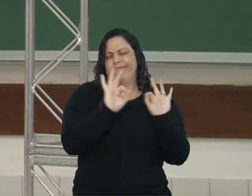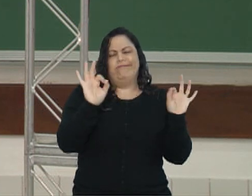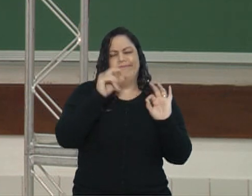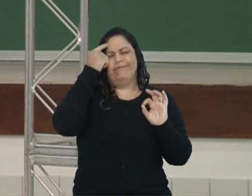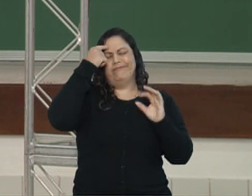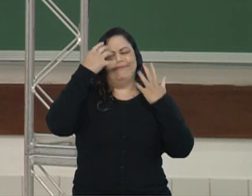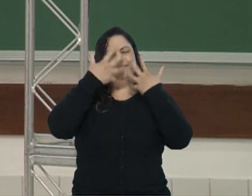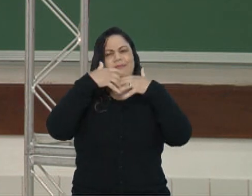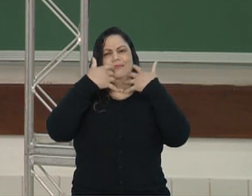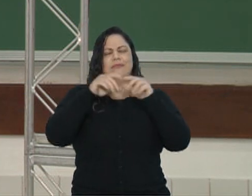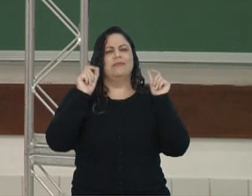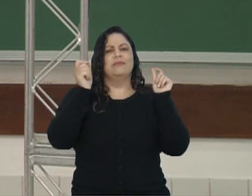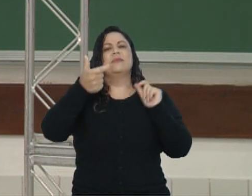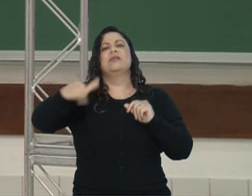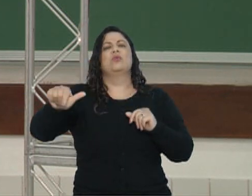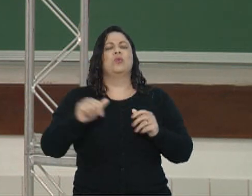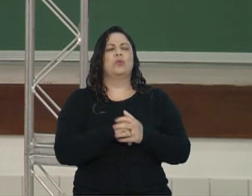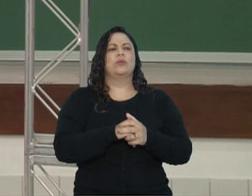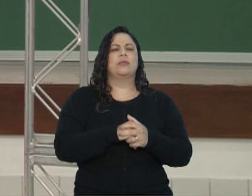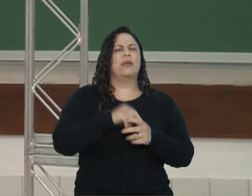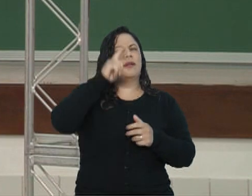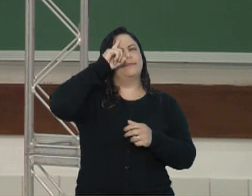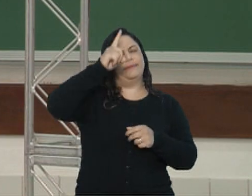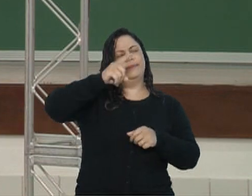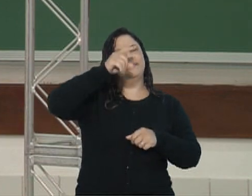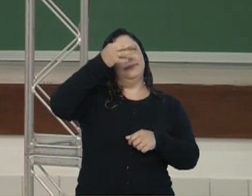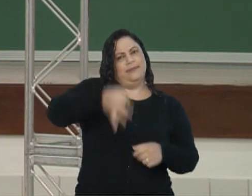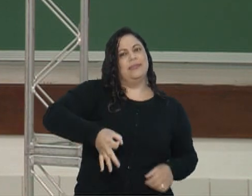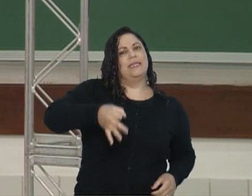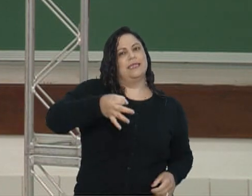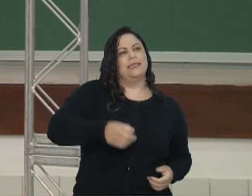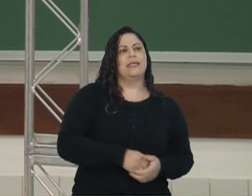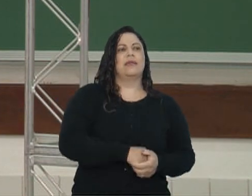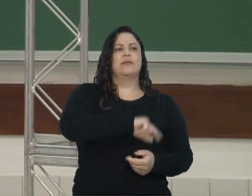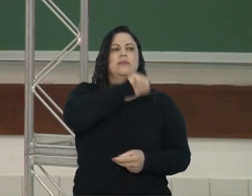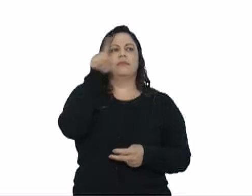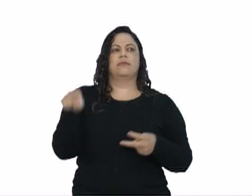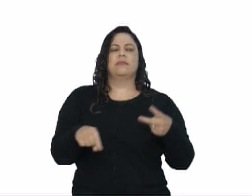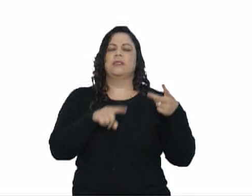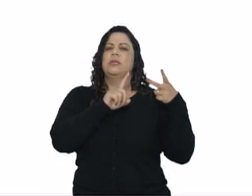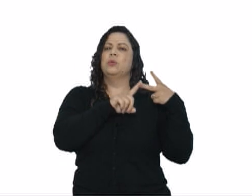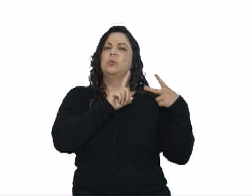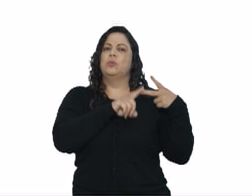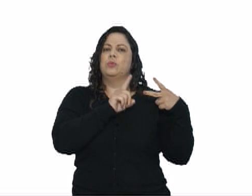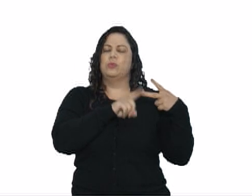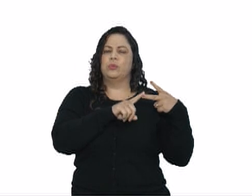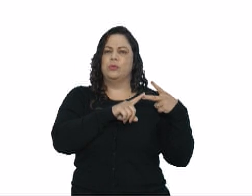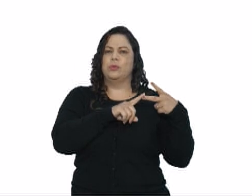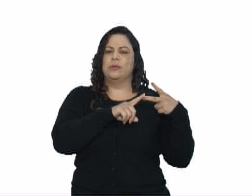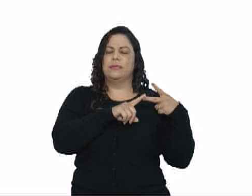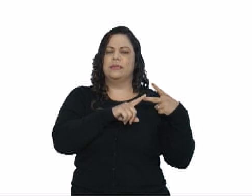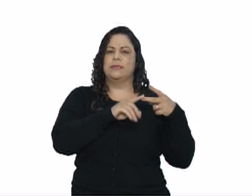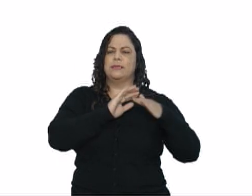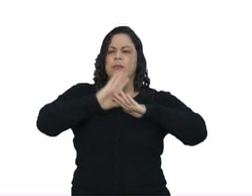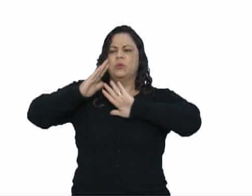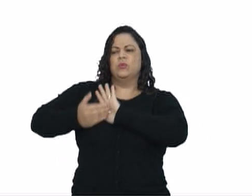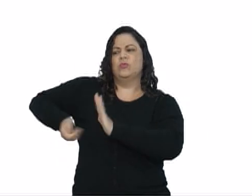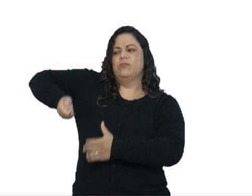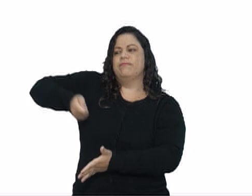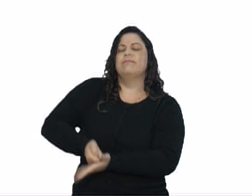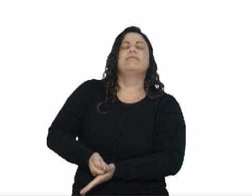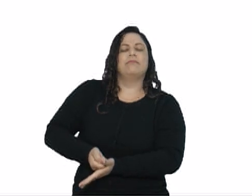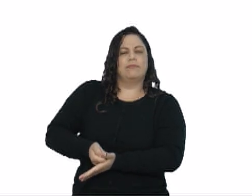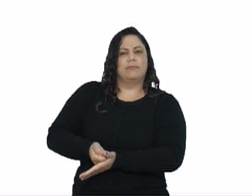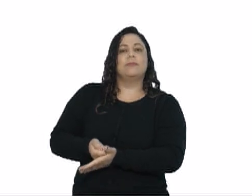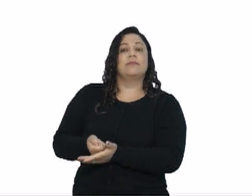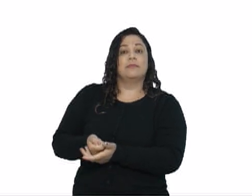outra alternativa. Na hora você matou que essa está correta. Já em relação ao totalitarismo,